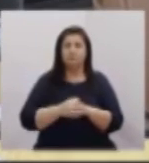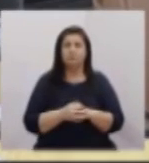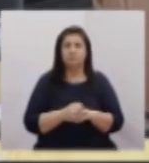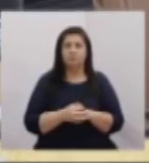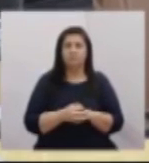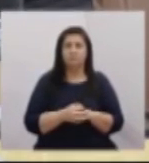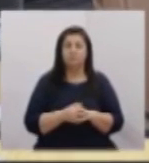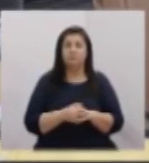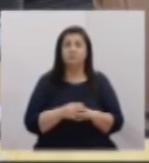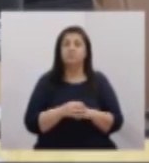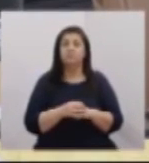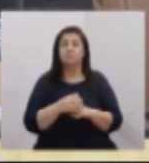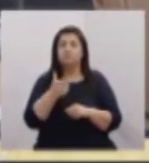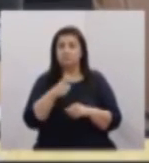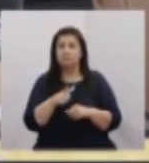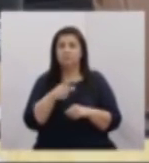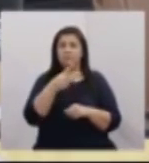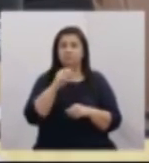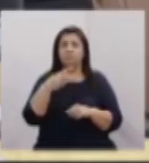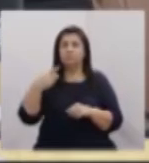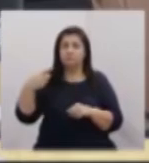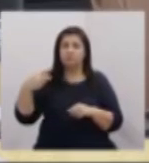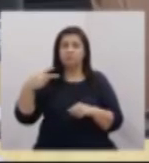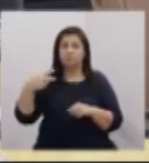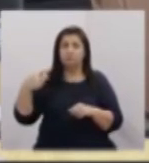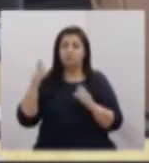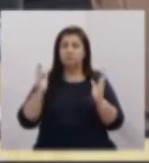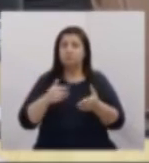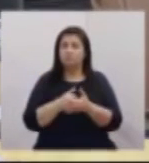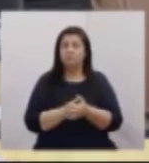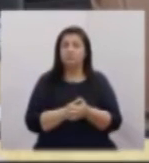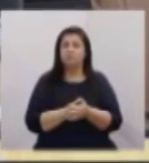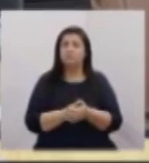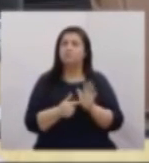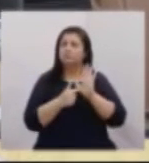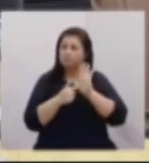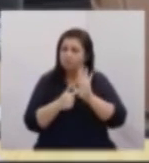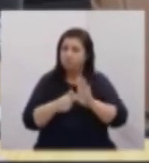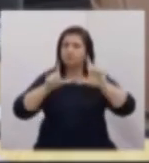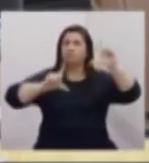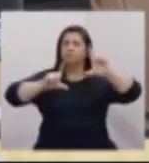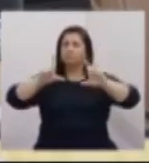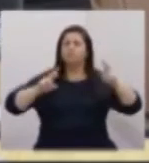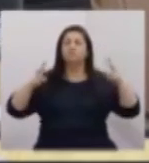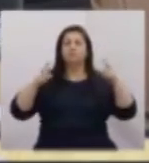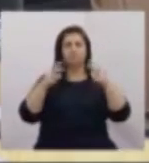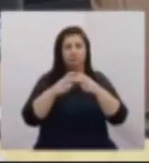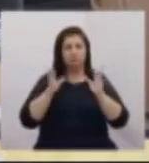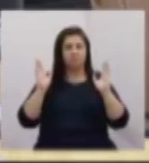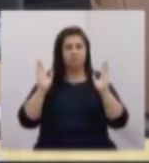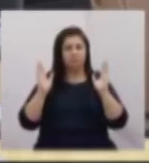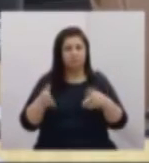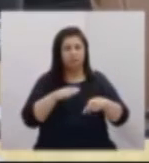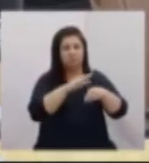de 8/1/2021. E considerando que esse vereador já apresentou essa situação à TV Câmara, já levou o senhor Antônio